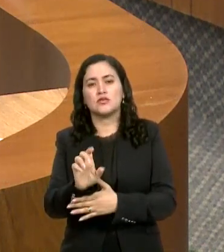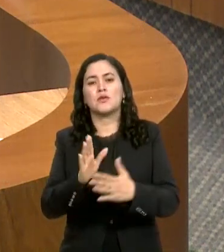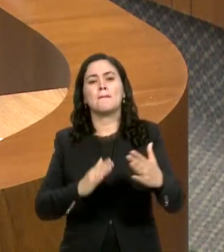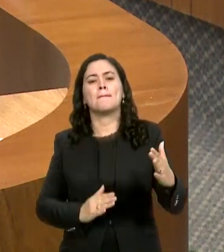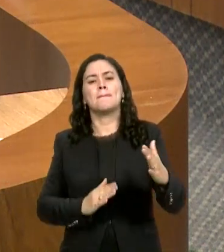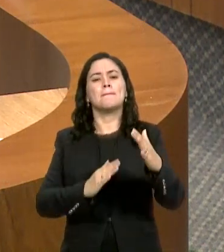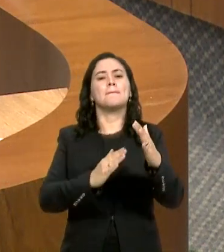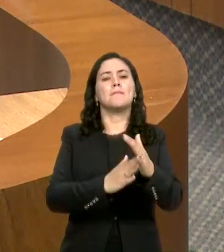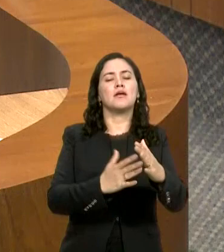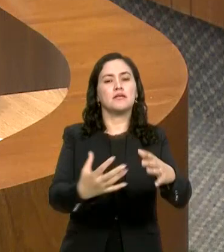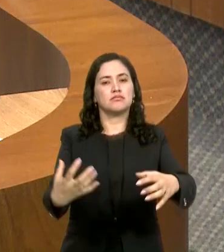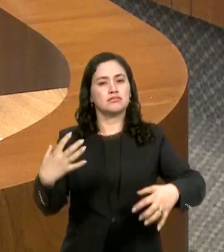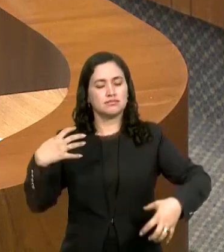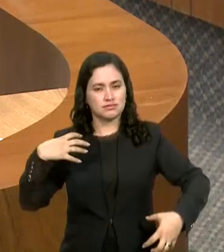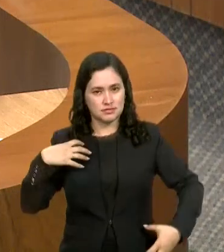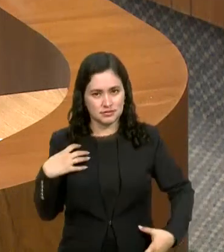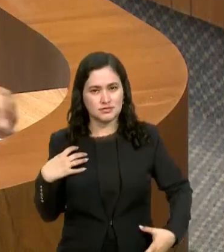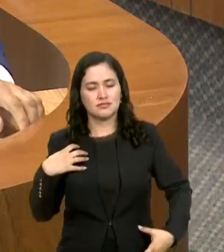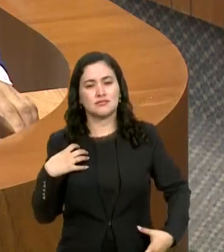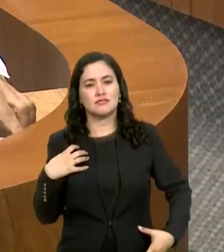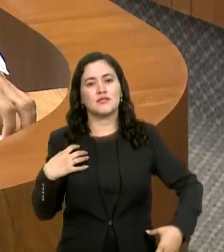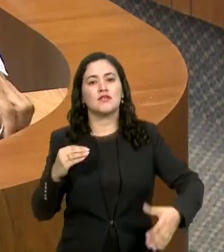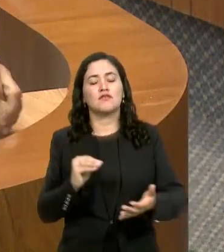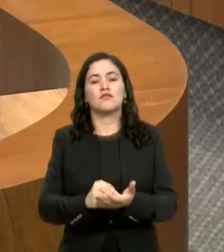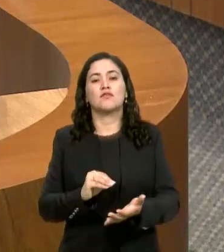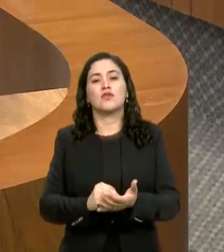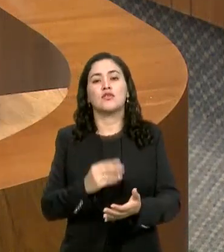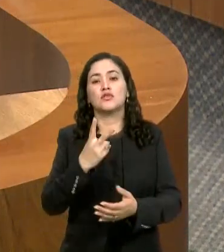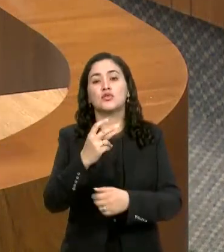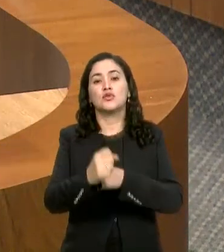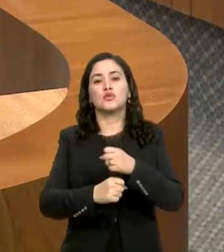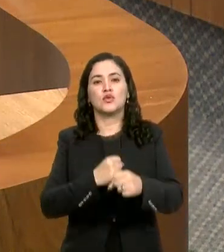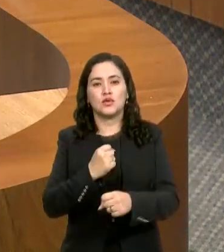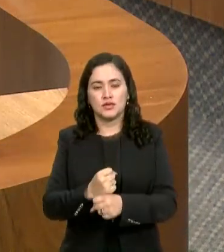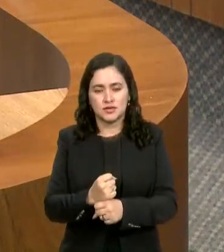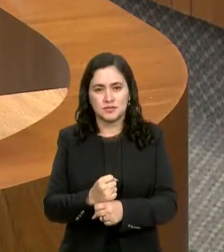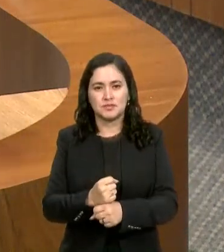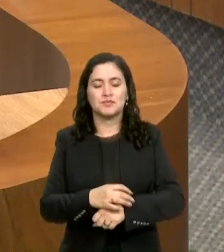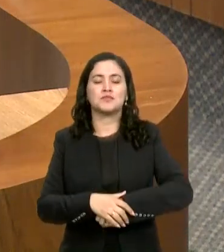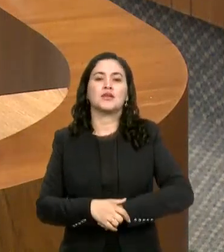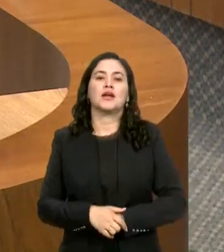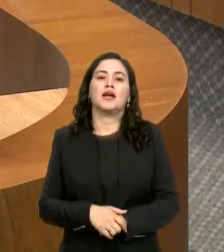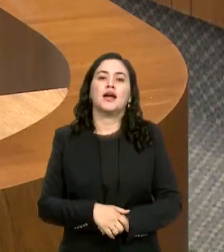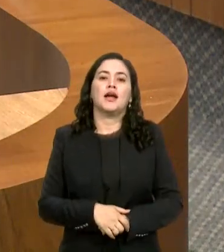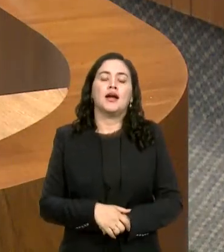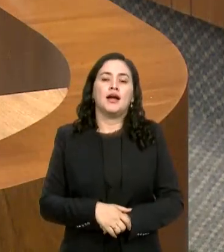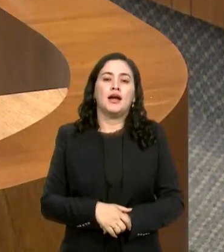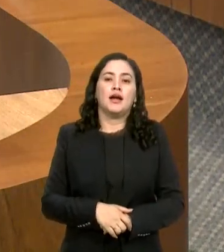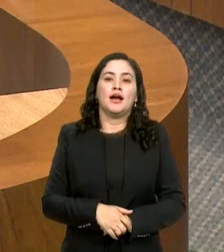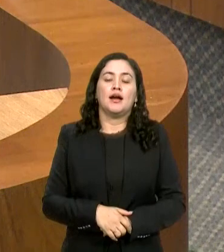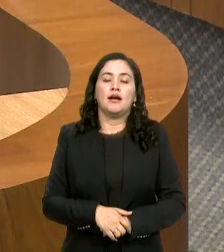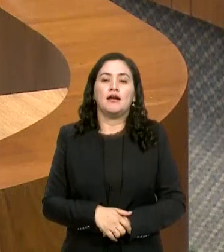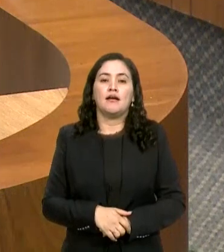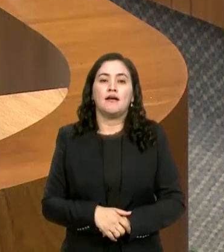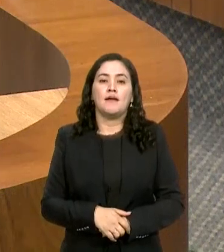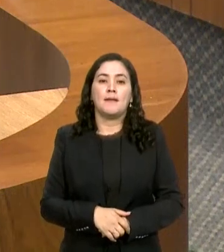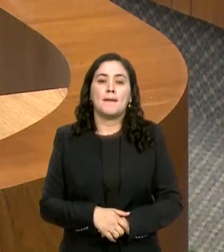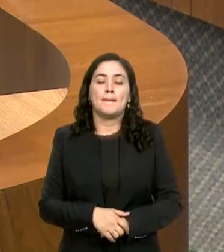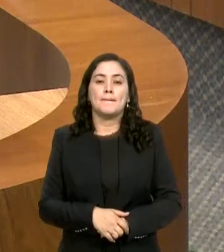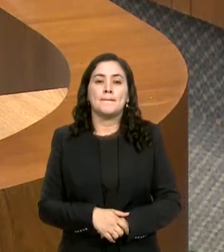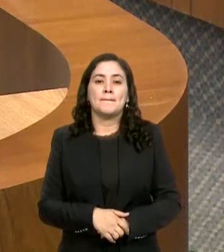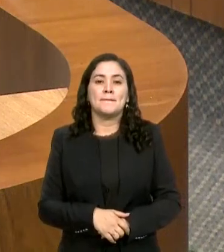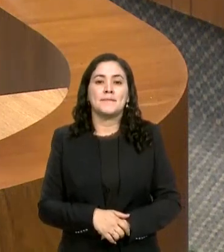prazo do concurso, realização de um novo concurso. E com a votação desse projeto, não de imediato, não a curto